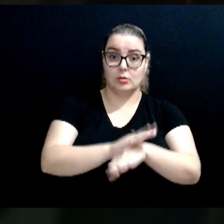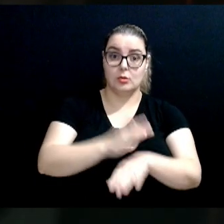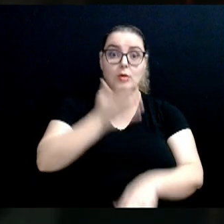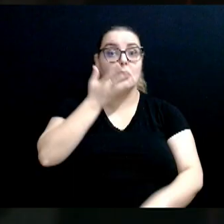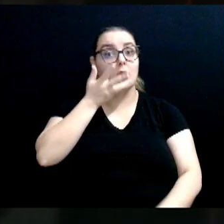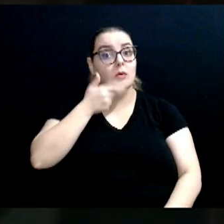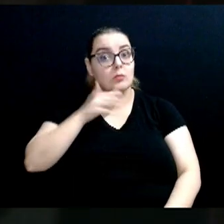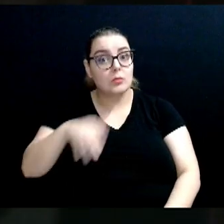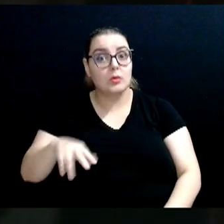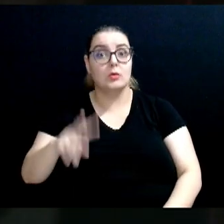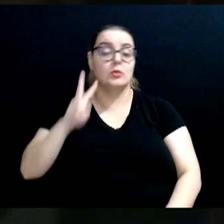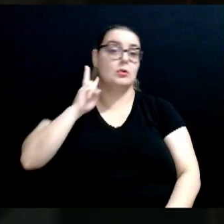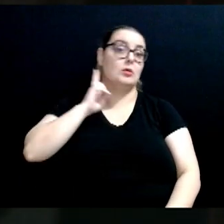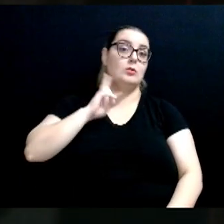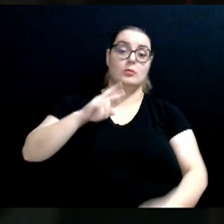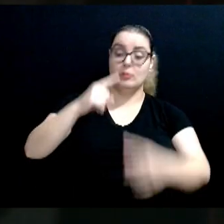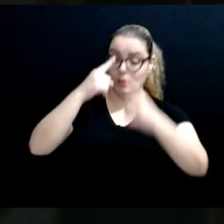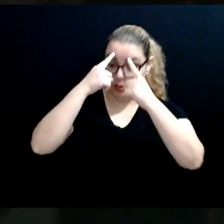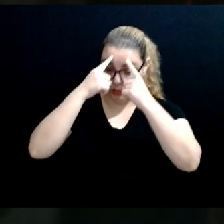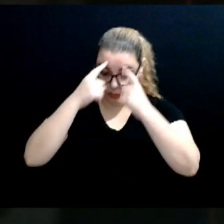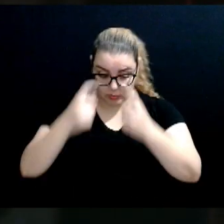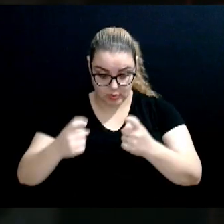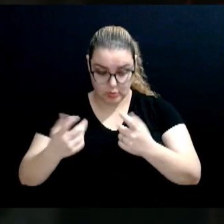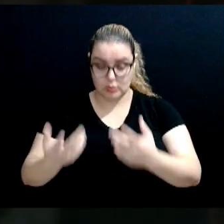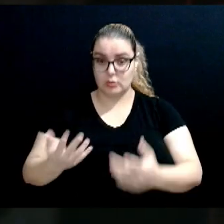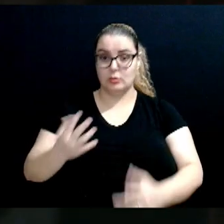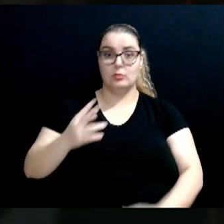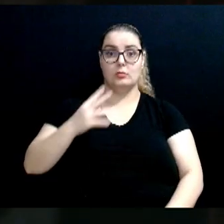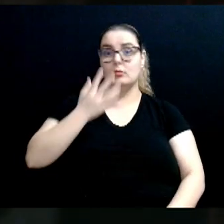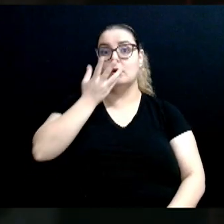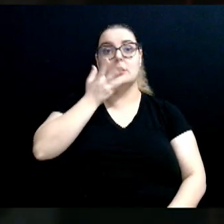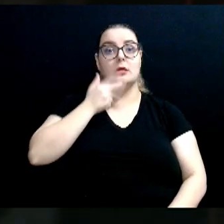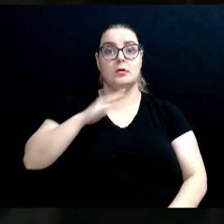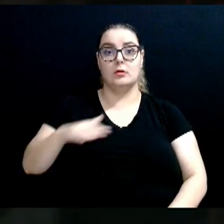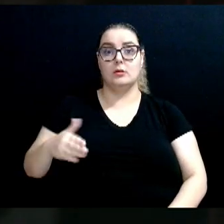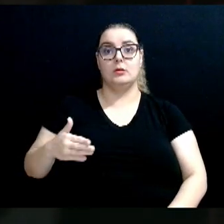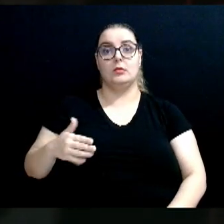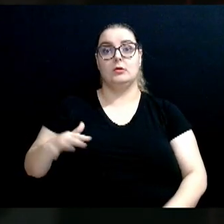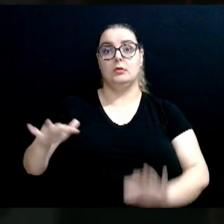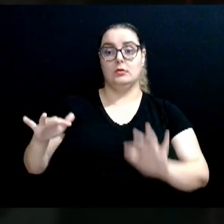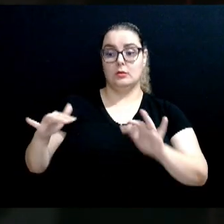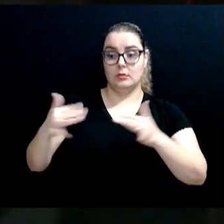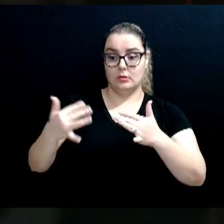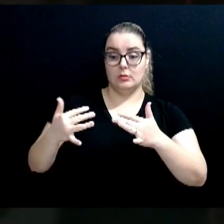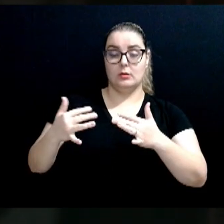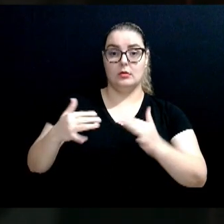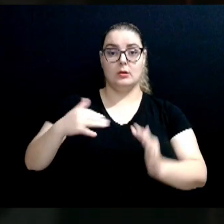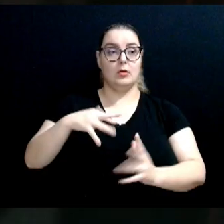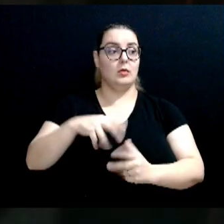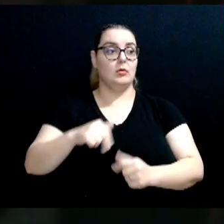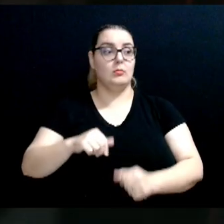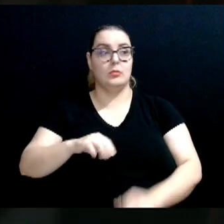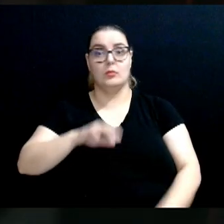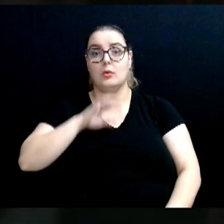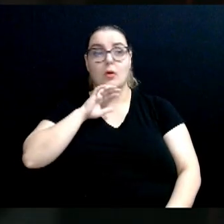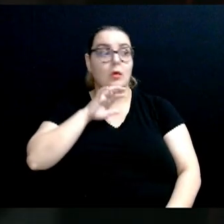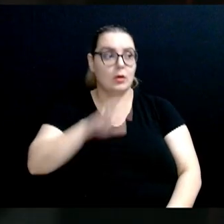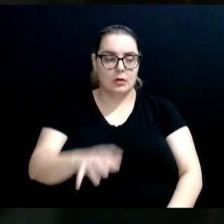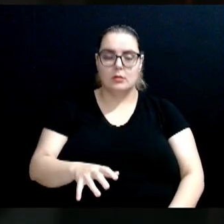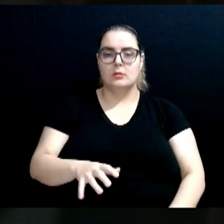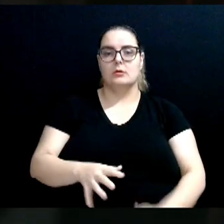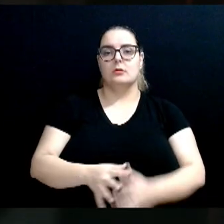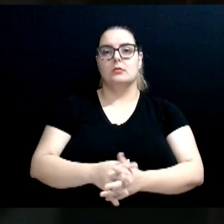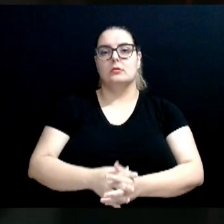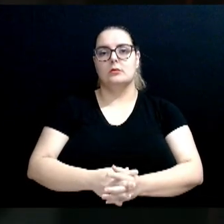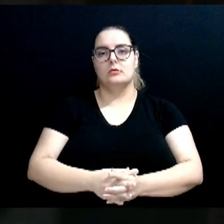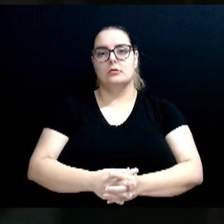de violência, né? Uma criança que ela estava exposta ao mundo cruel e terrível e ela precisava de um